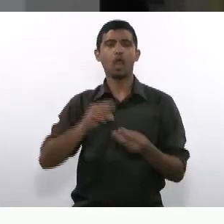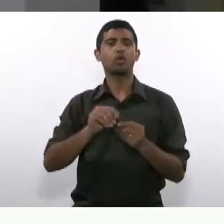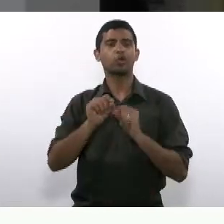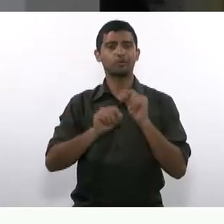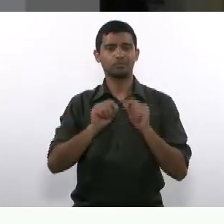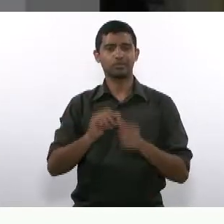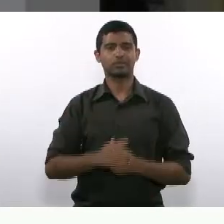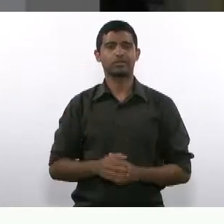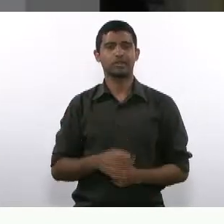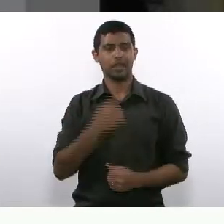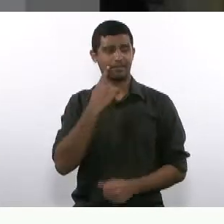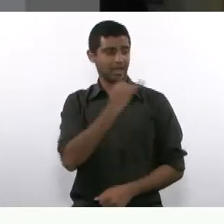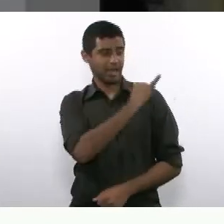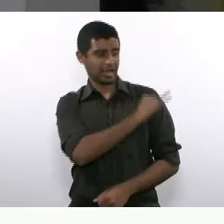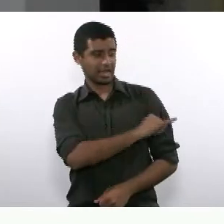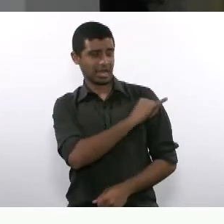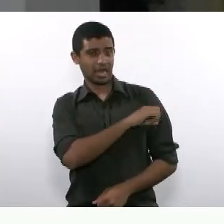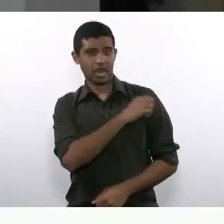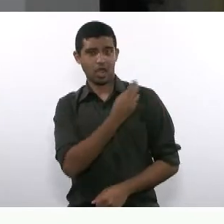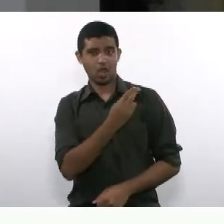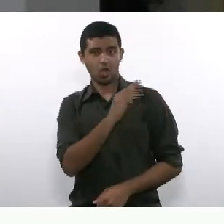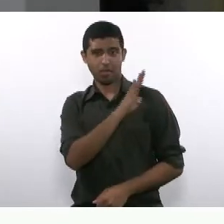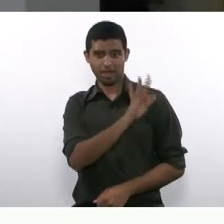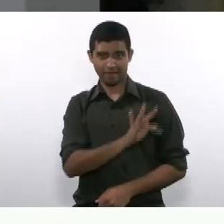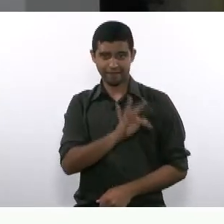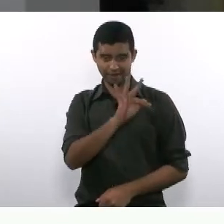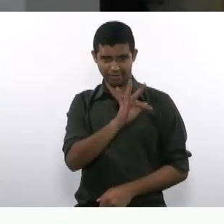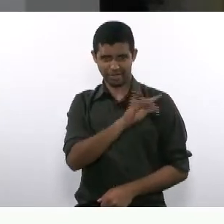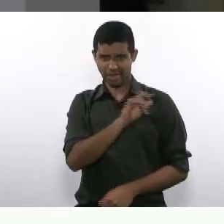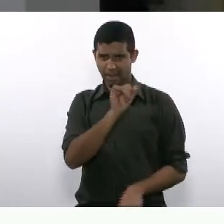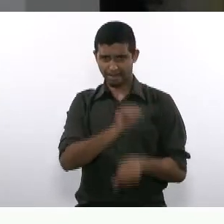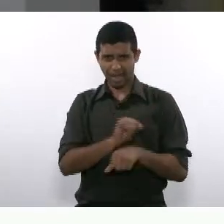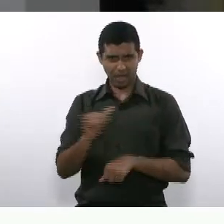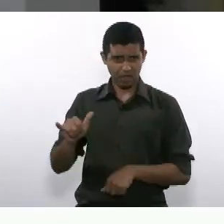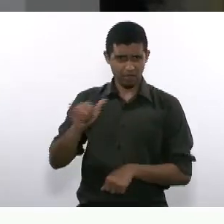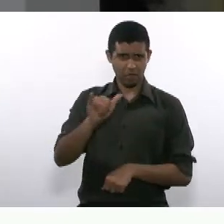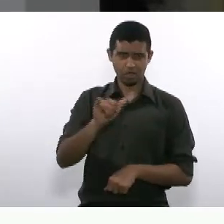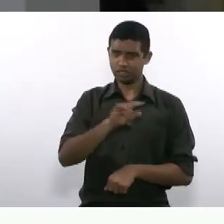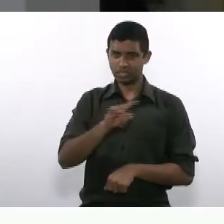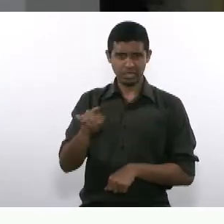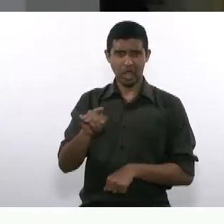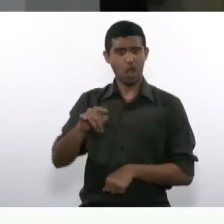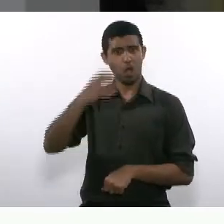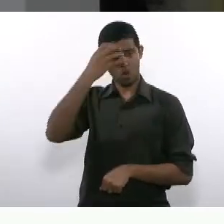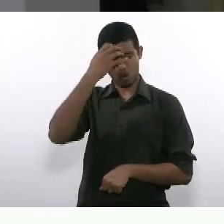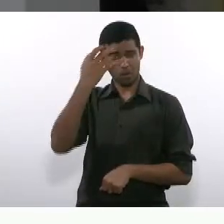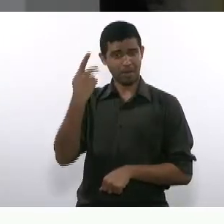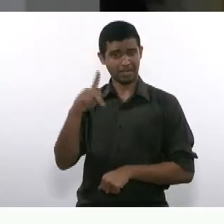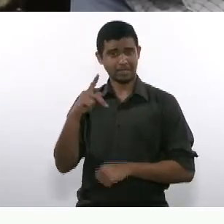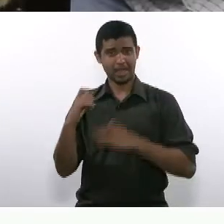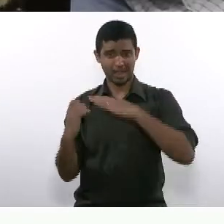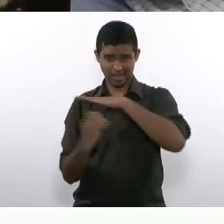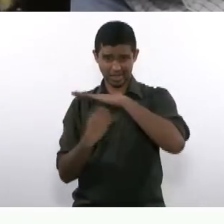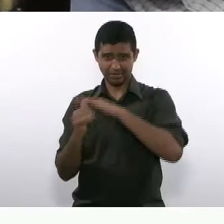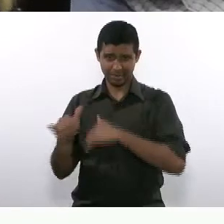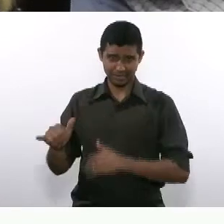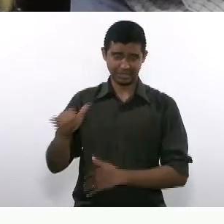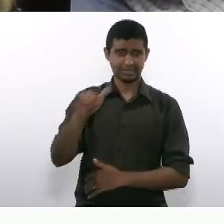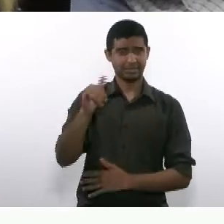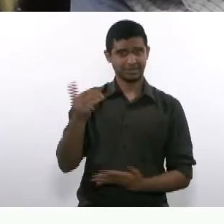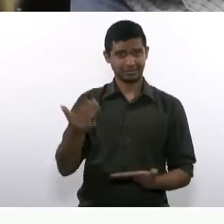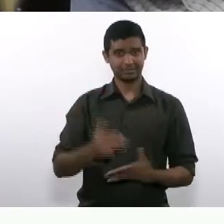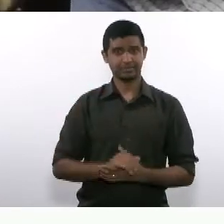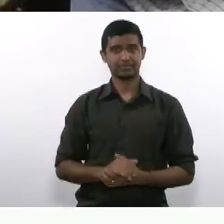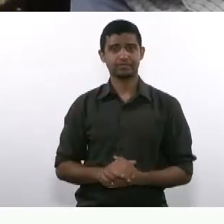o Carioca, o Fluminense, não deixou de voar. As aéreas que nos maltrataram, elas pegaram e nos fizeram agora